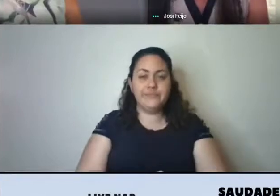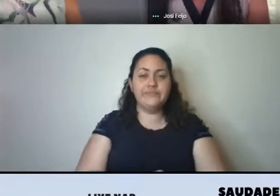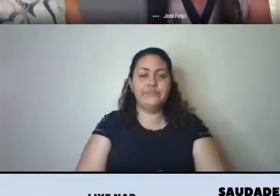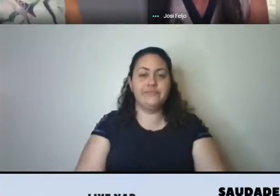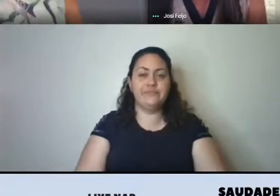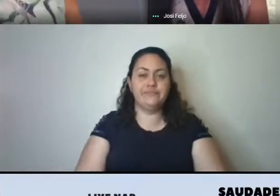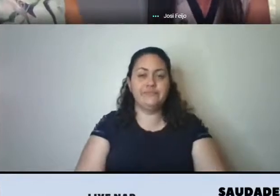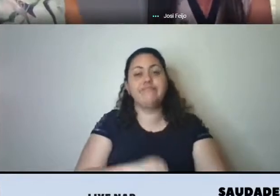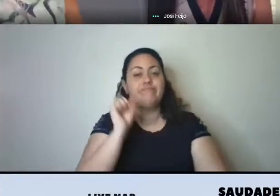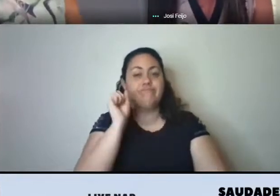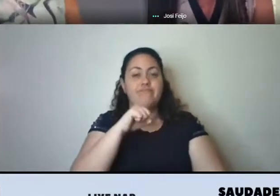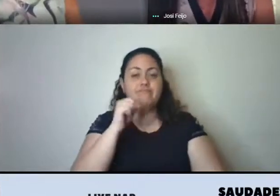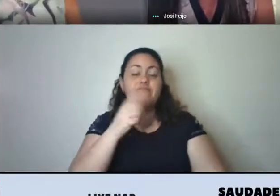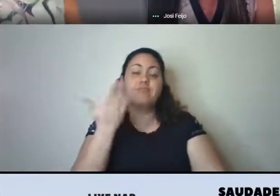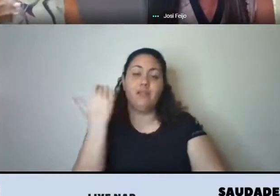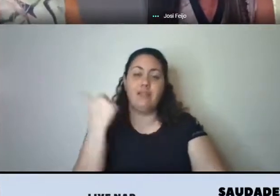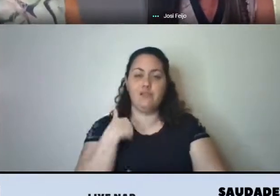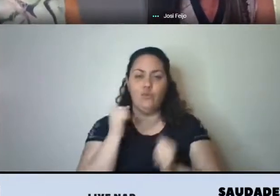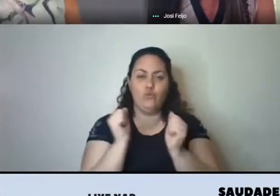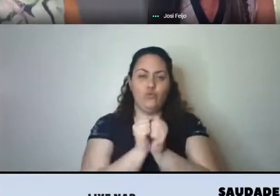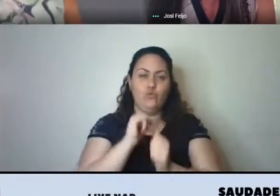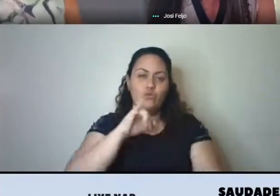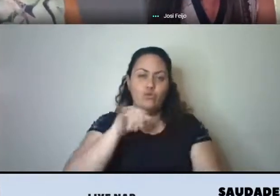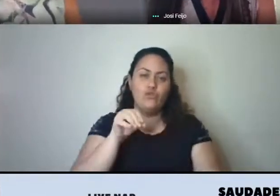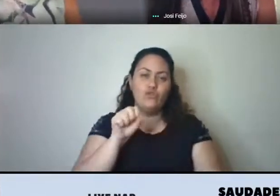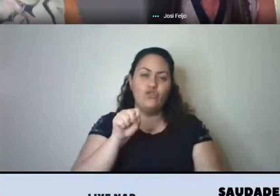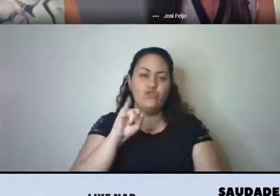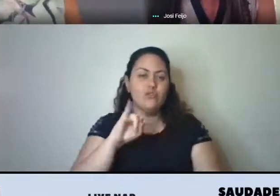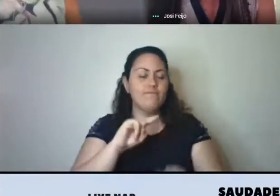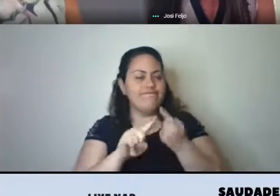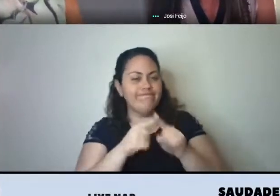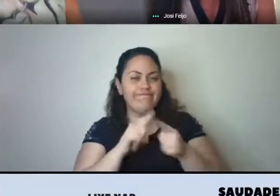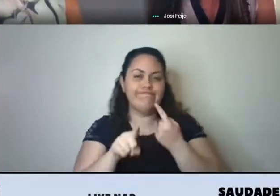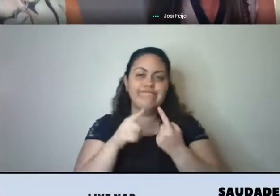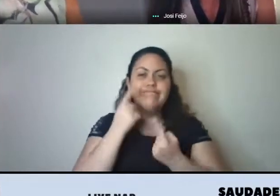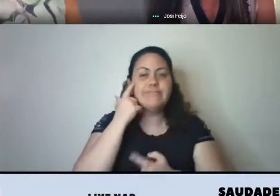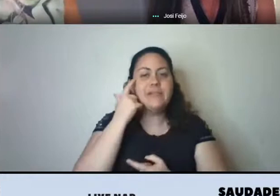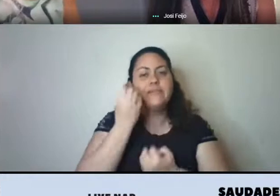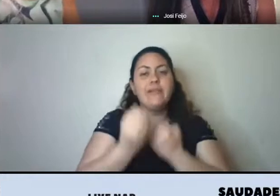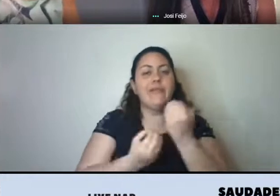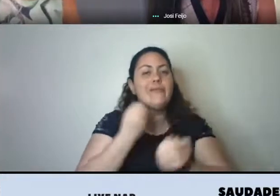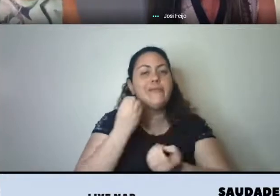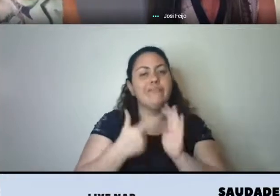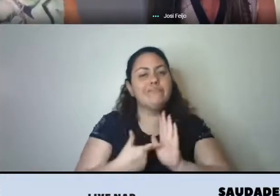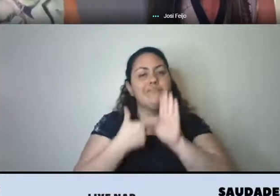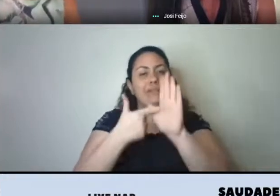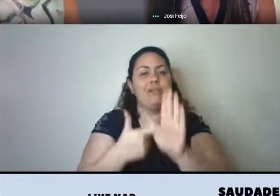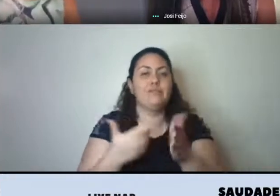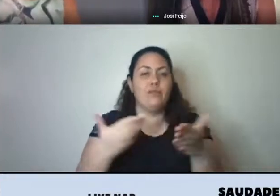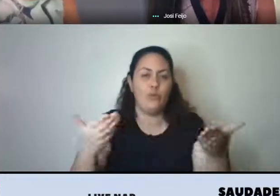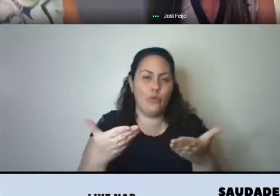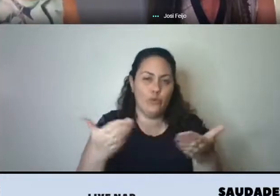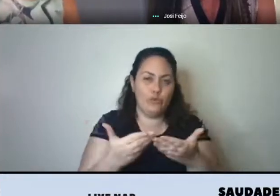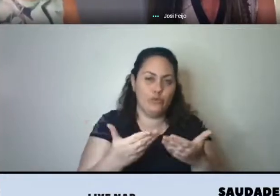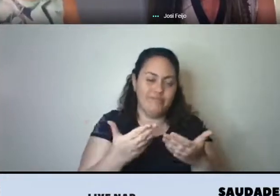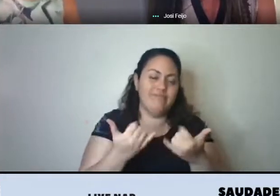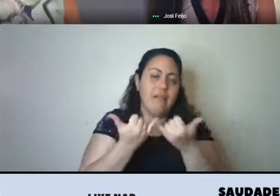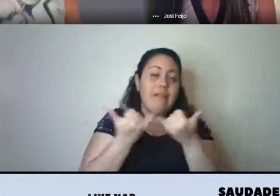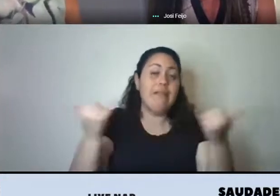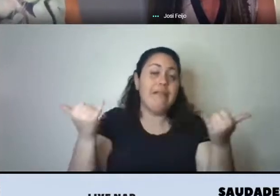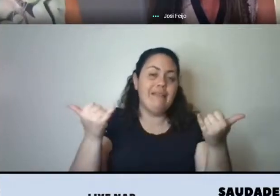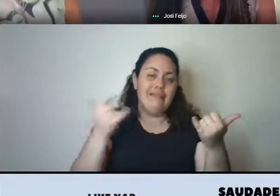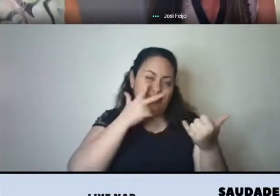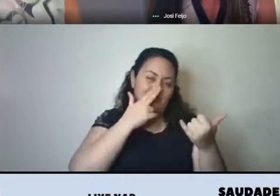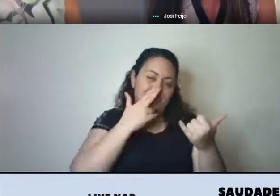Josi conversávamos anteriormente, pensando, enfim, estruturando um pouco da linha de pensamento que, né, traríamos para